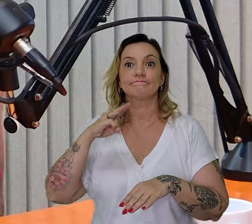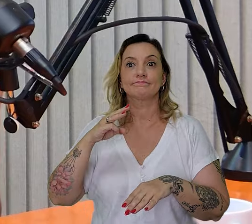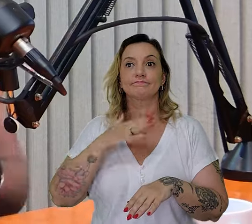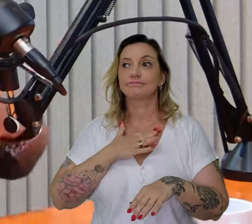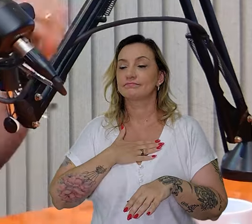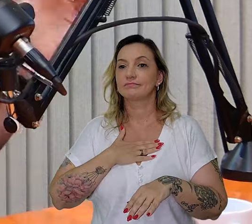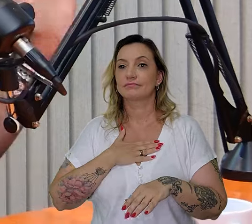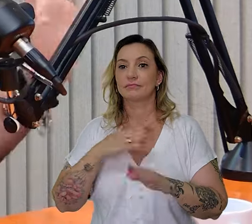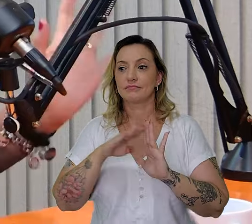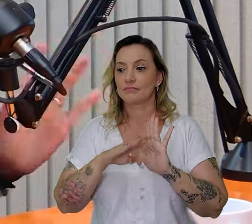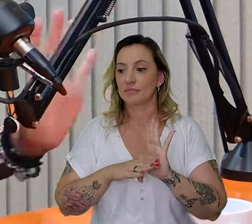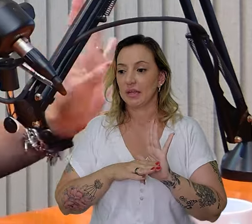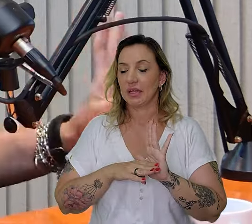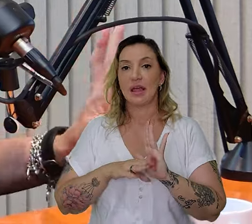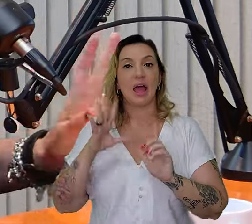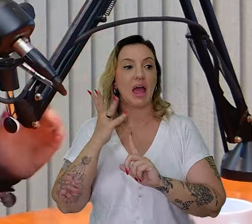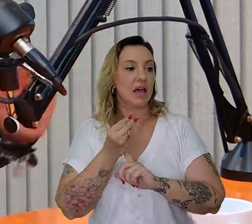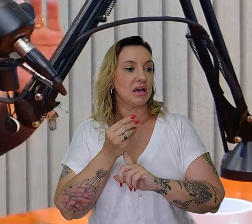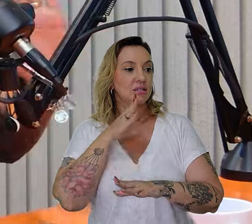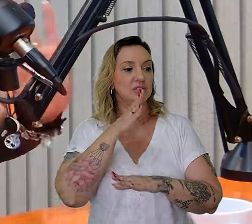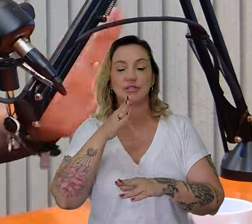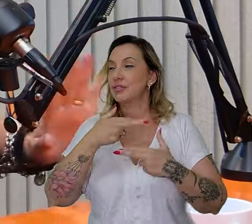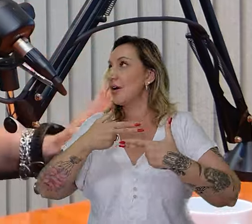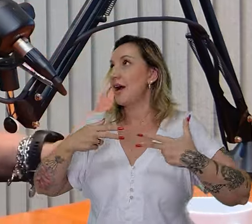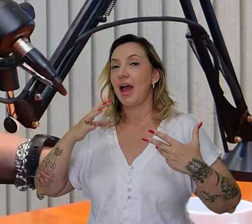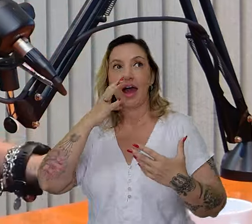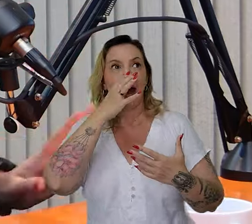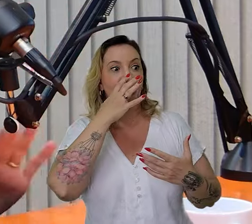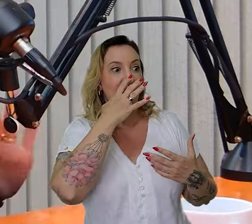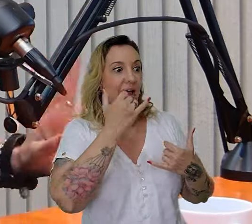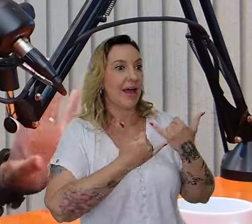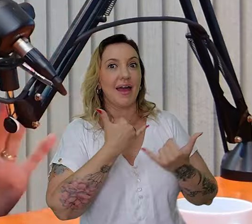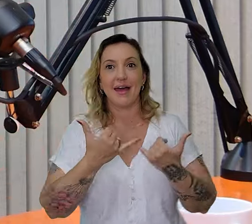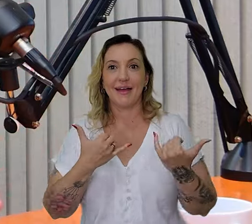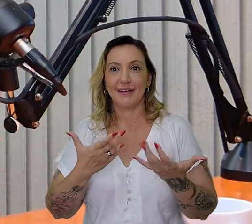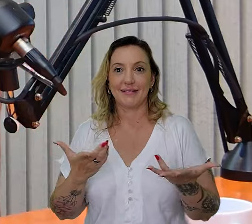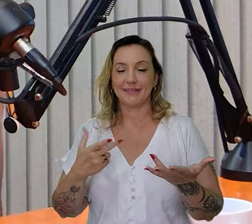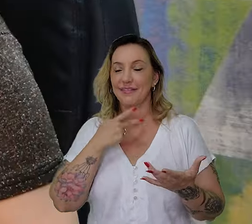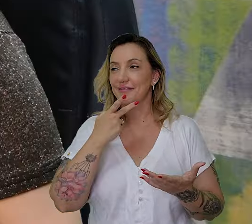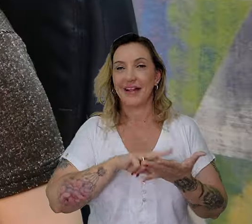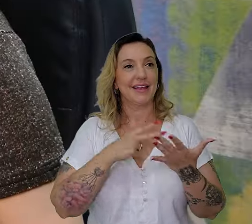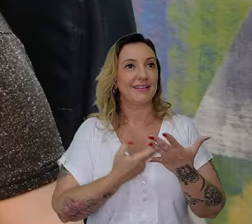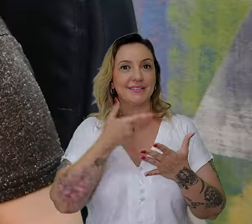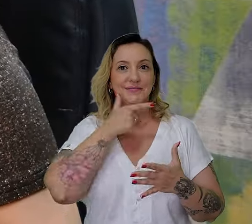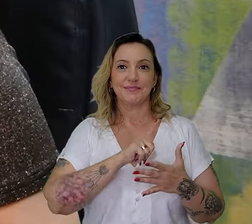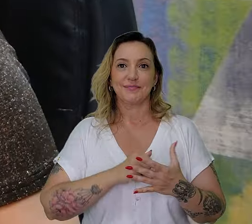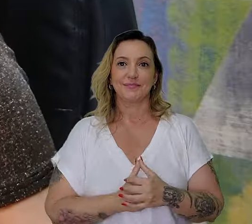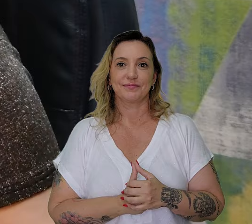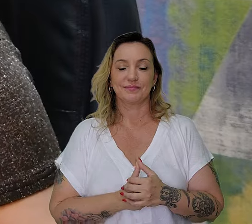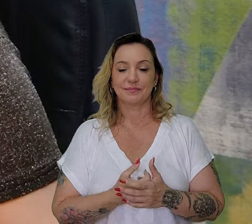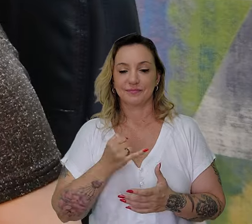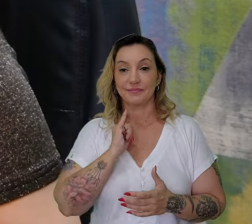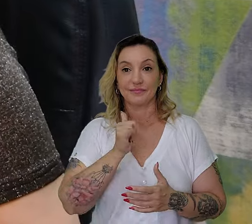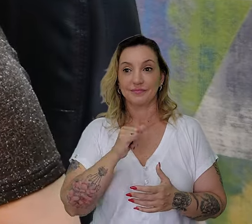gosta de arte você chega lá é um negócio parece um parque nada nada que eu fale vai traduzir É é incrível se só contando a gente já fica nossa